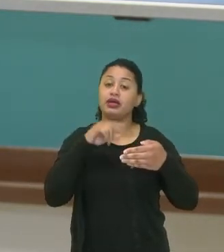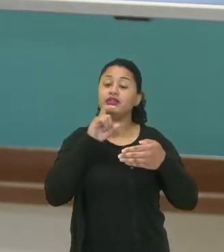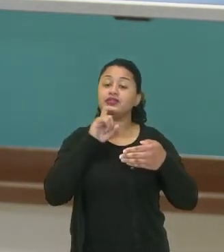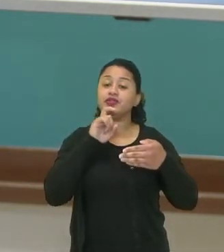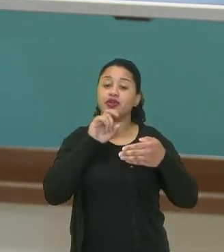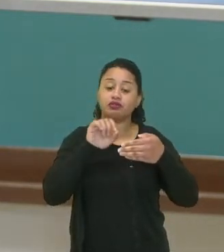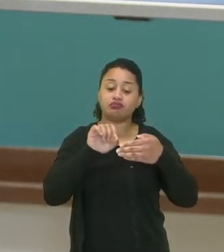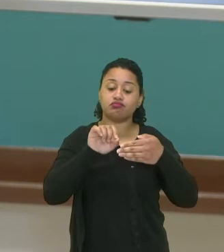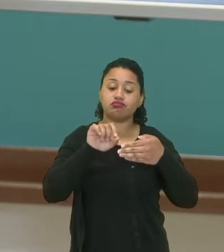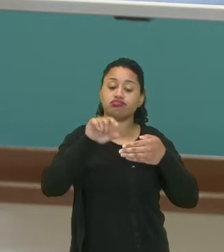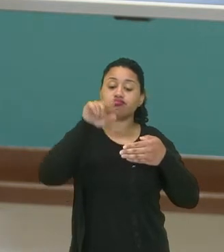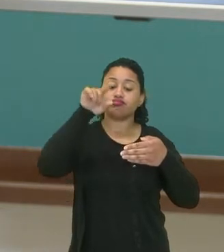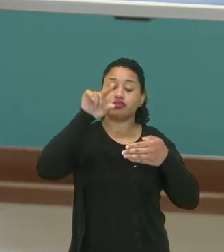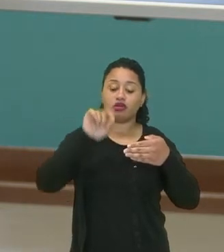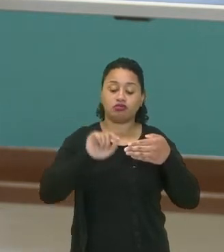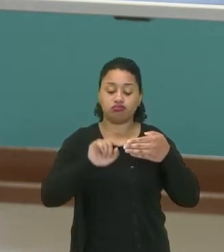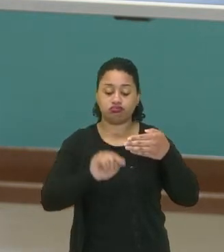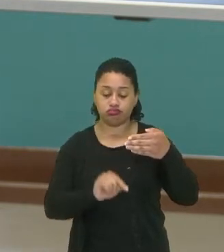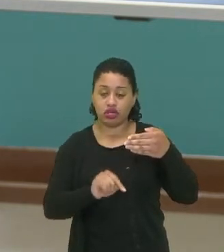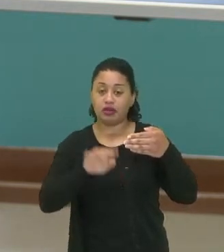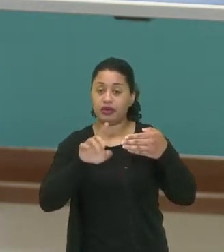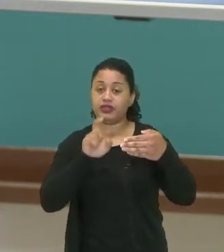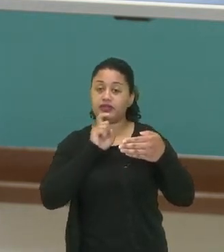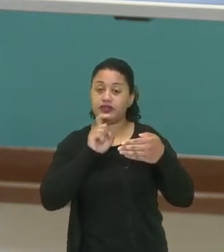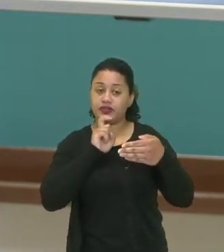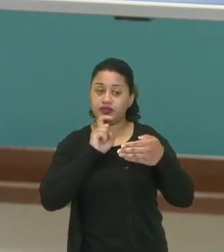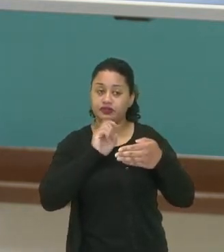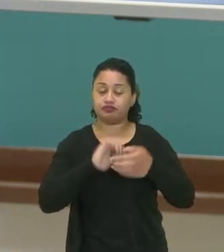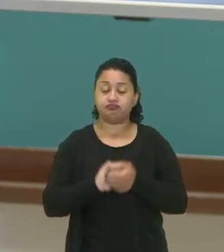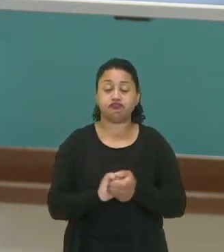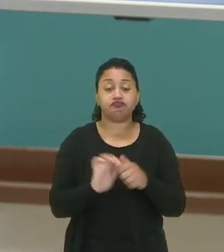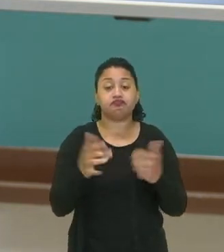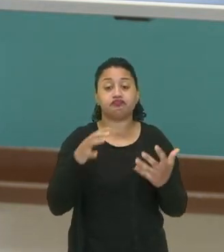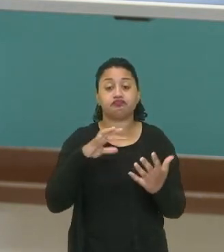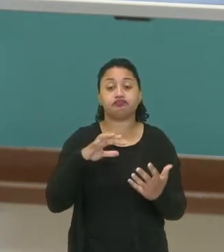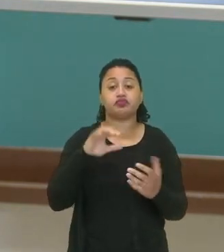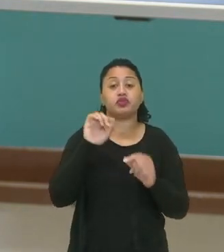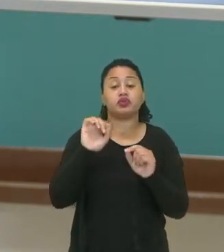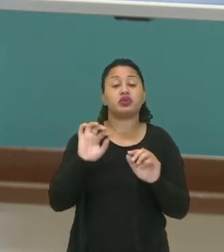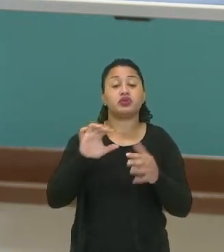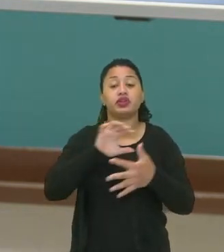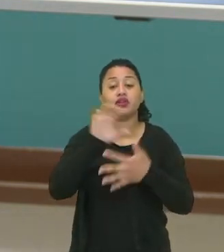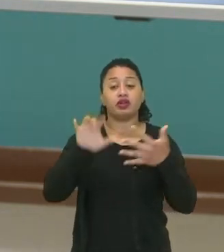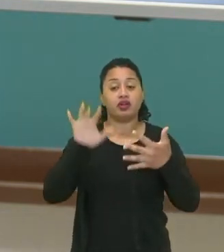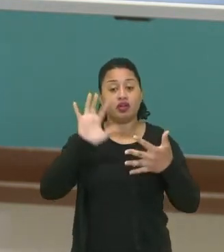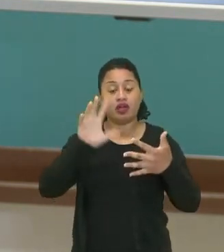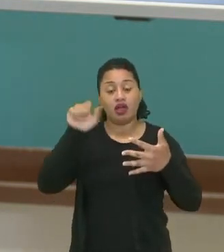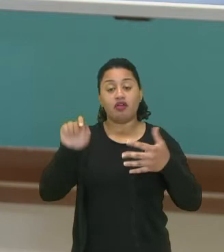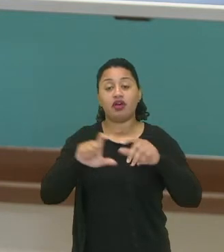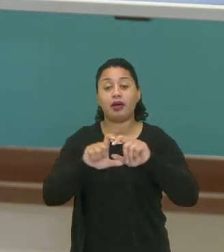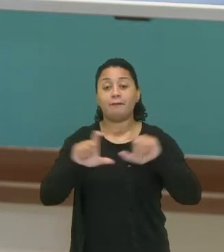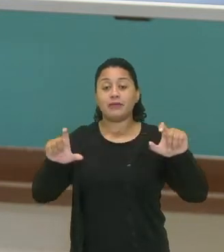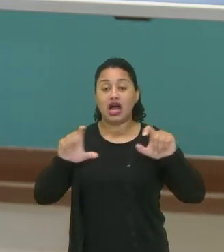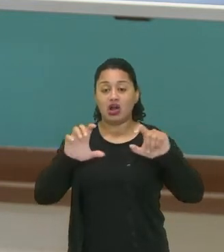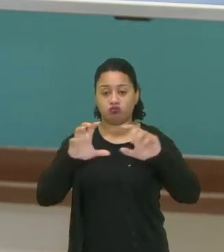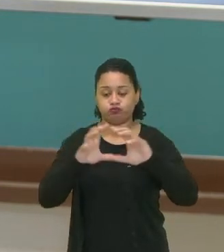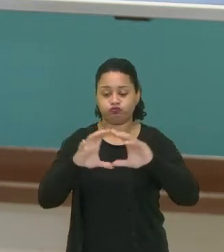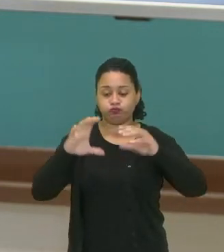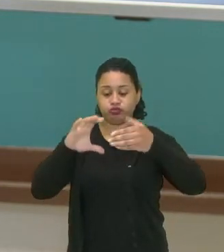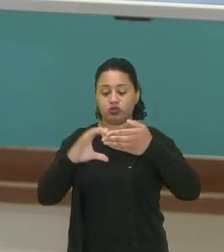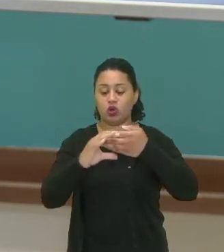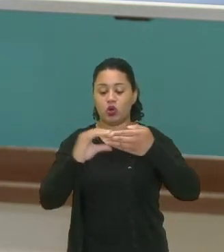direção aos 2 polos, tá bom? Então repare, o continente africano está, em sua maior parte, dentro da